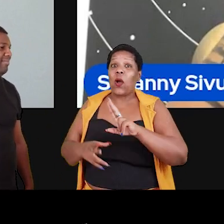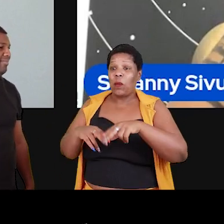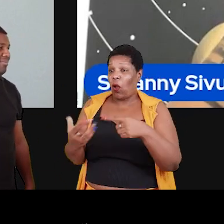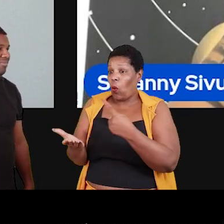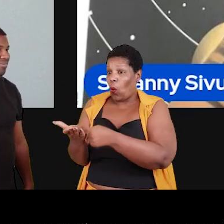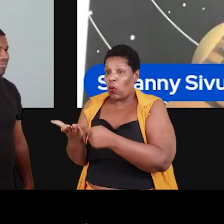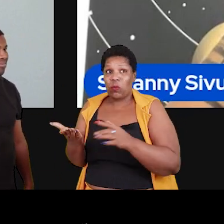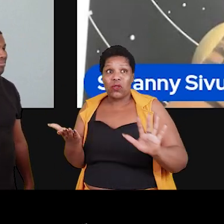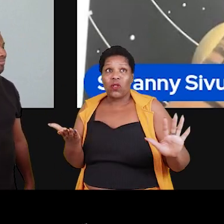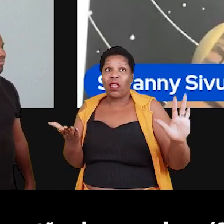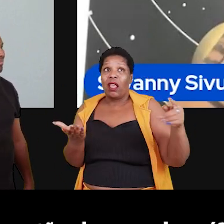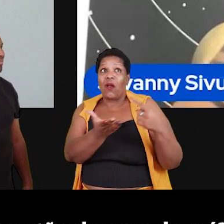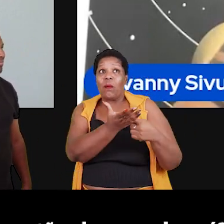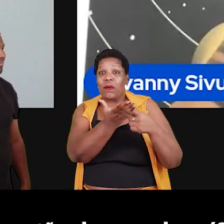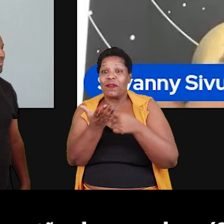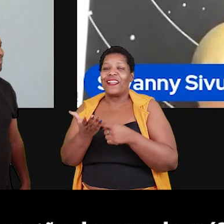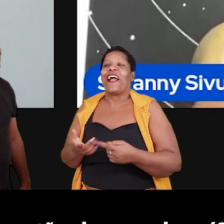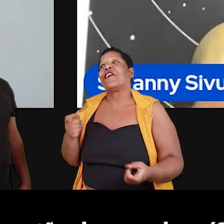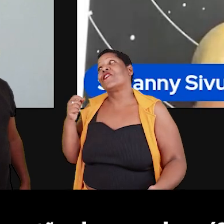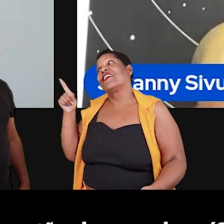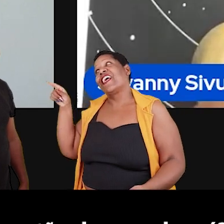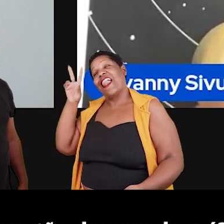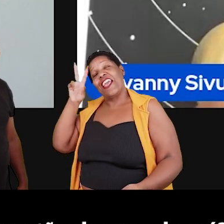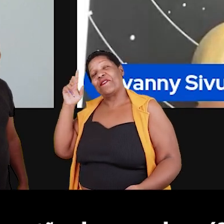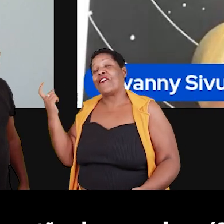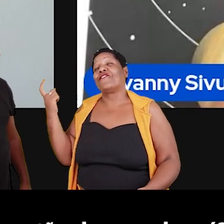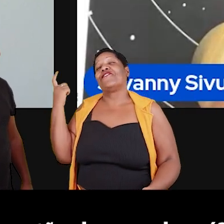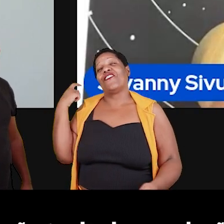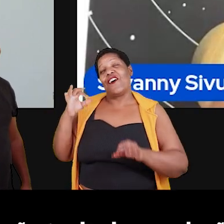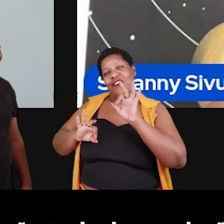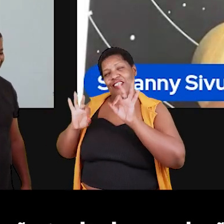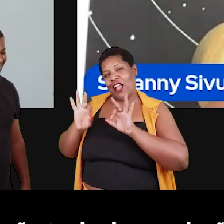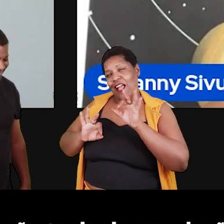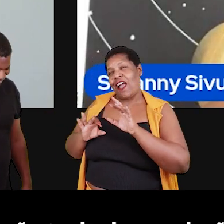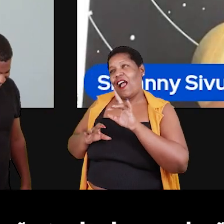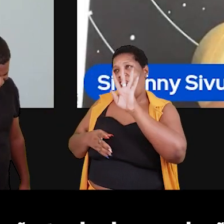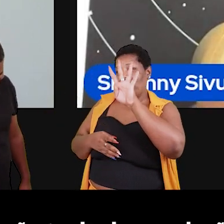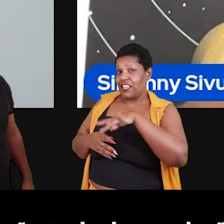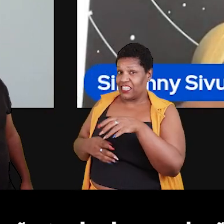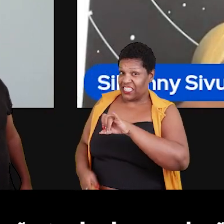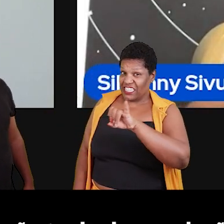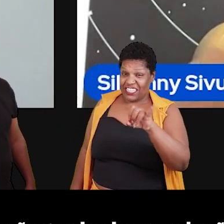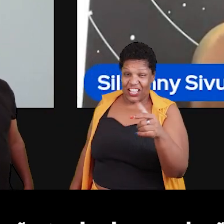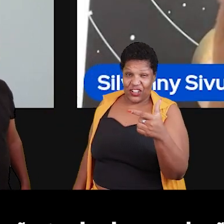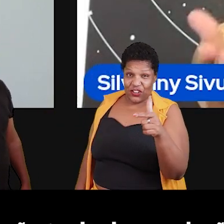meus outros compromissos. Volta na questão da agenda, né? Então, se eu não tenho